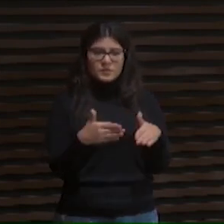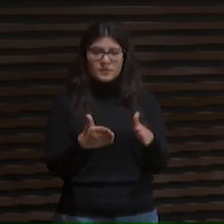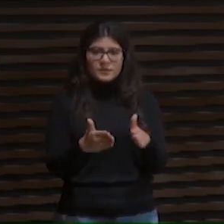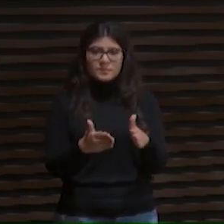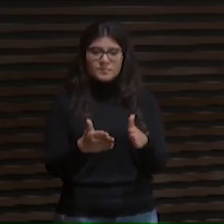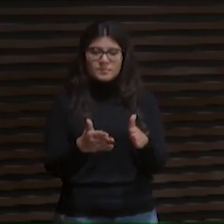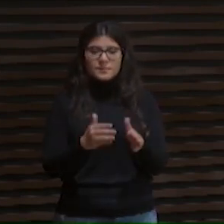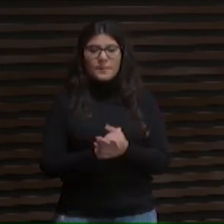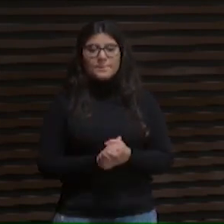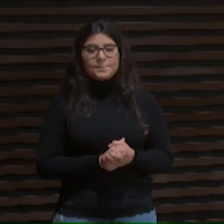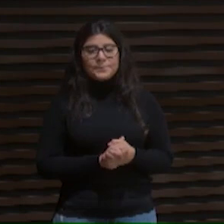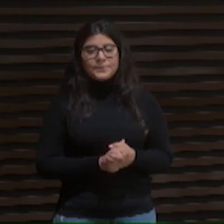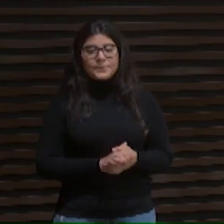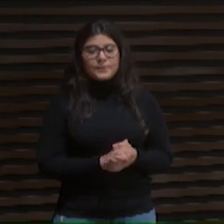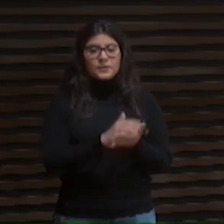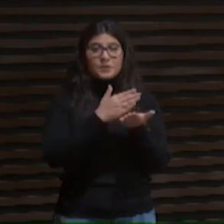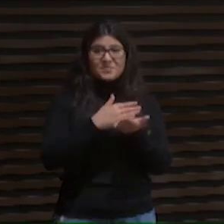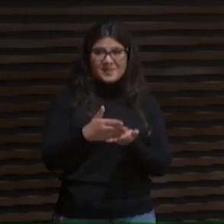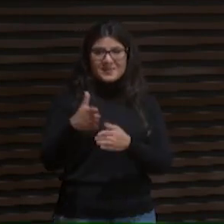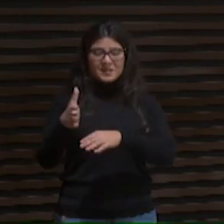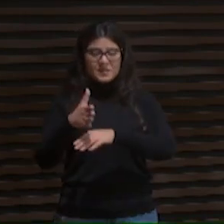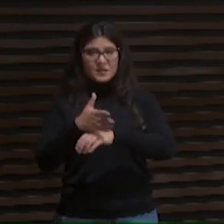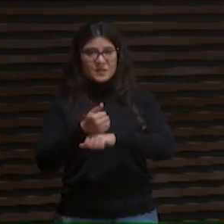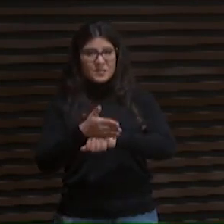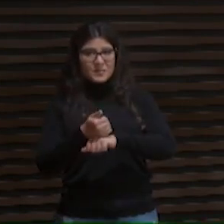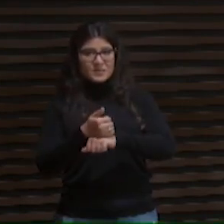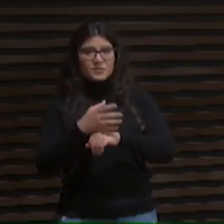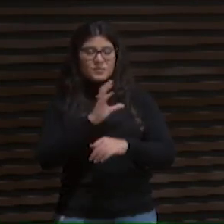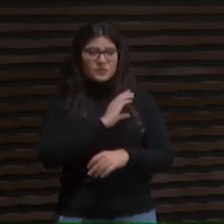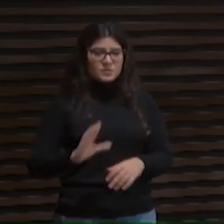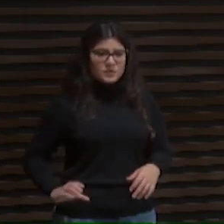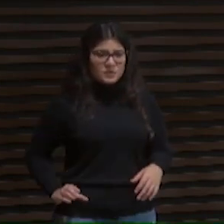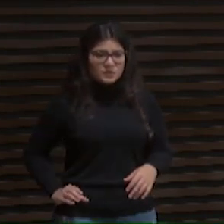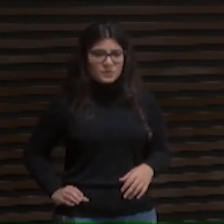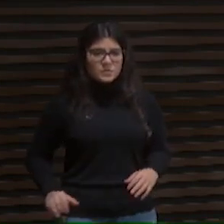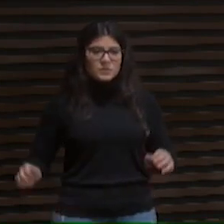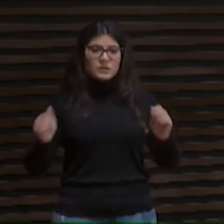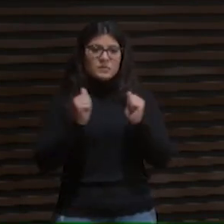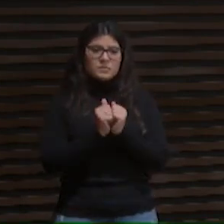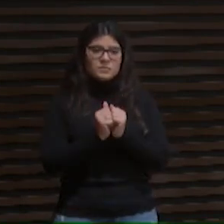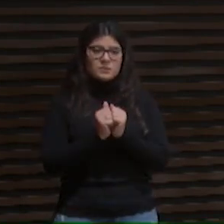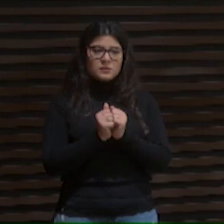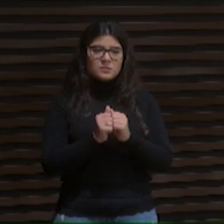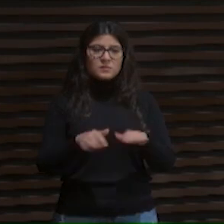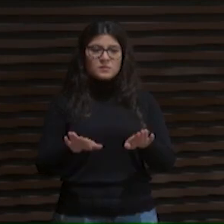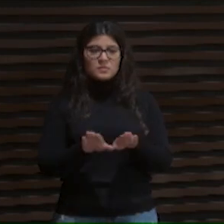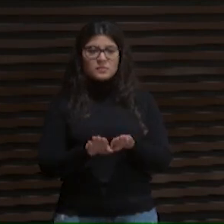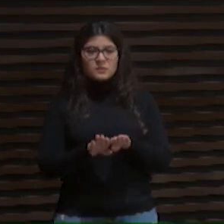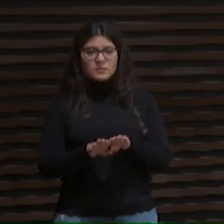ser percorrida como embaixadores de Cristo. E conjuntamente com essa